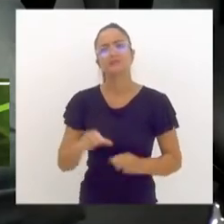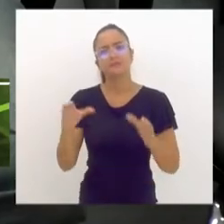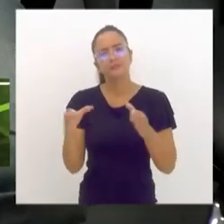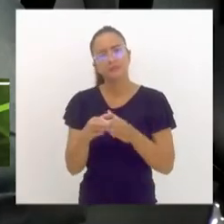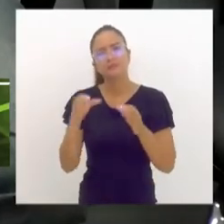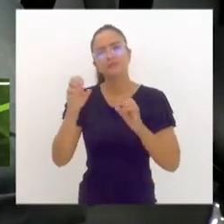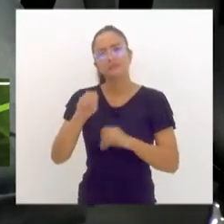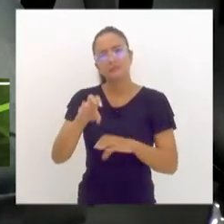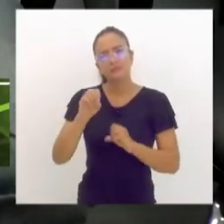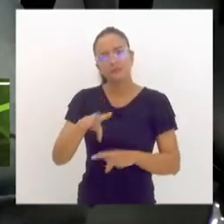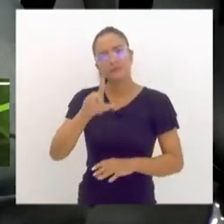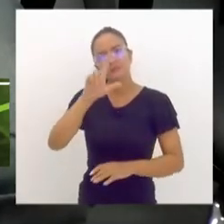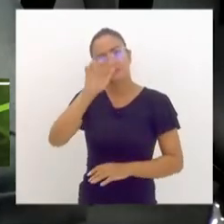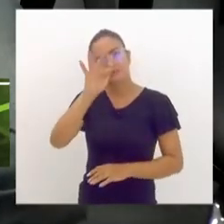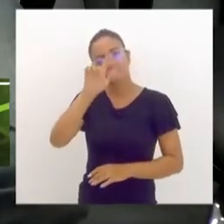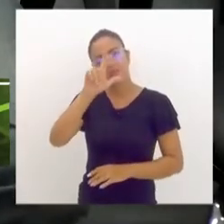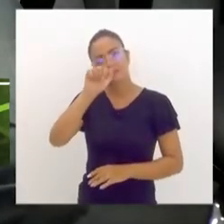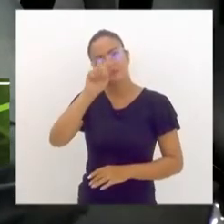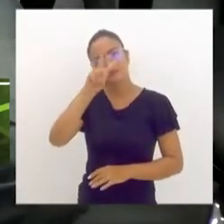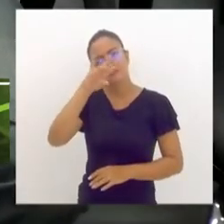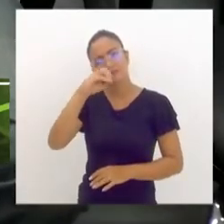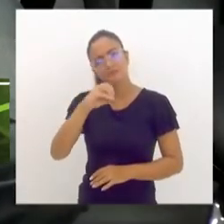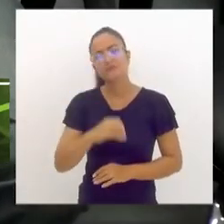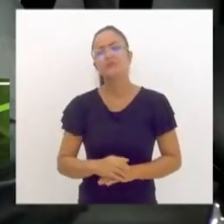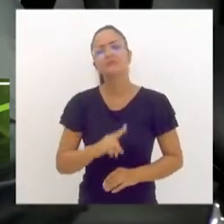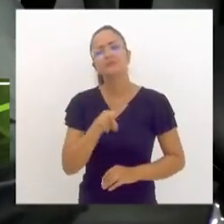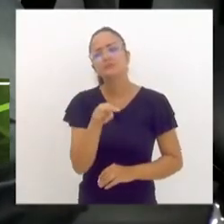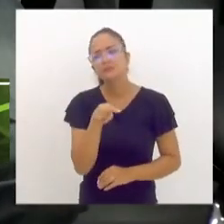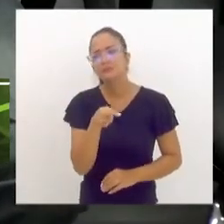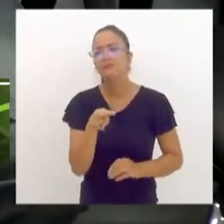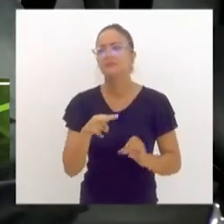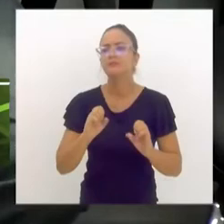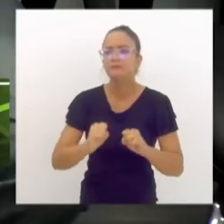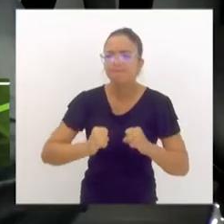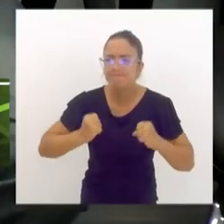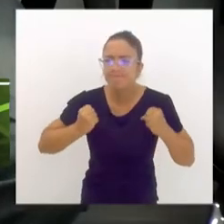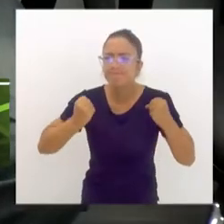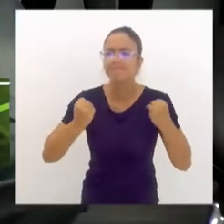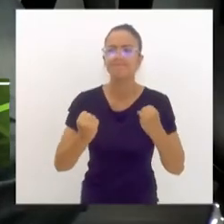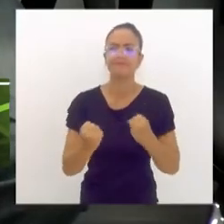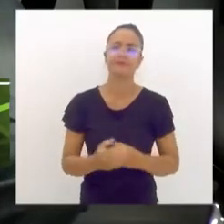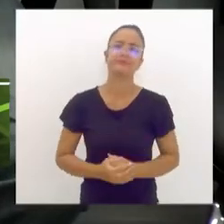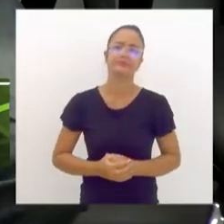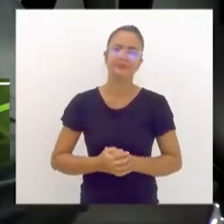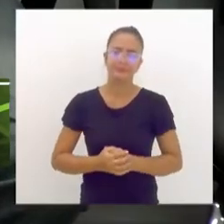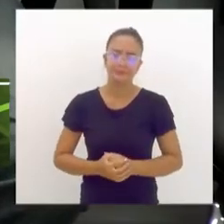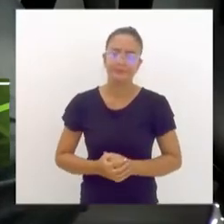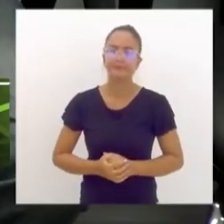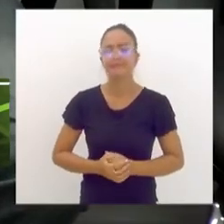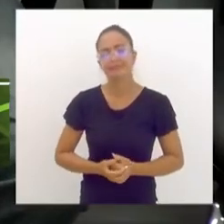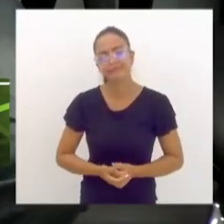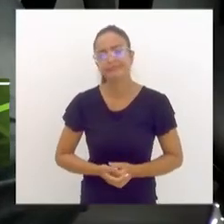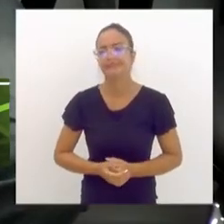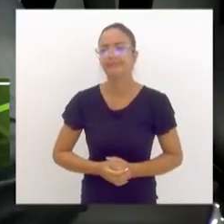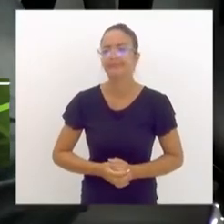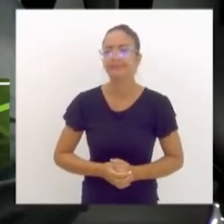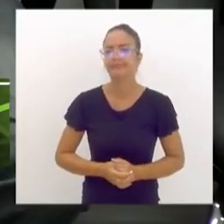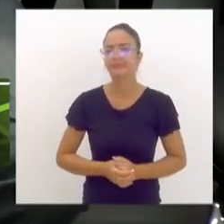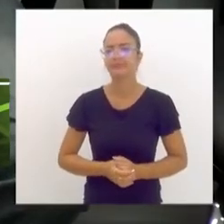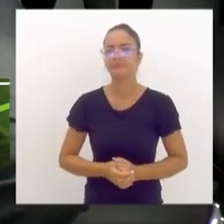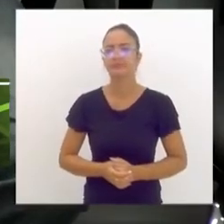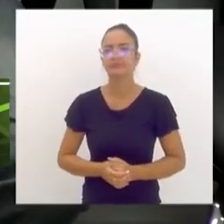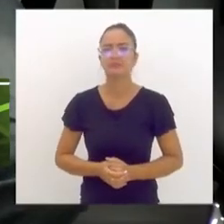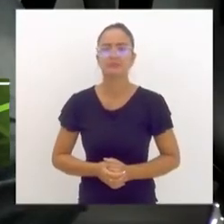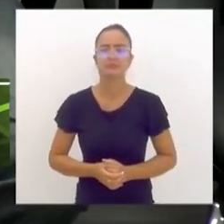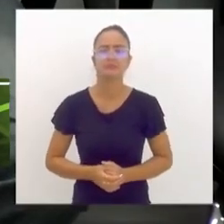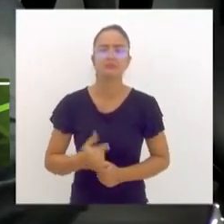Educação, Flávio Serafini, em função de que realmente isso se faça acontecer. Me